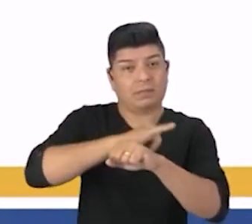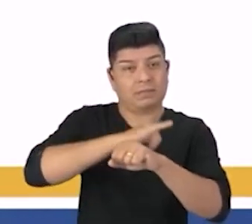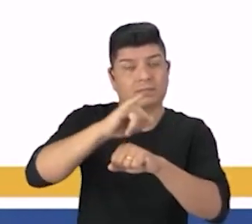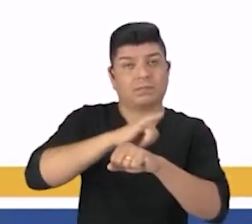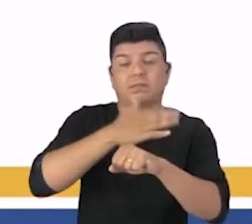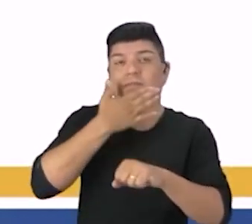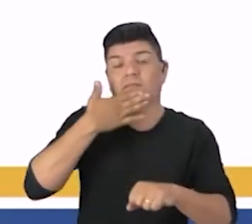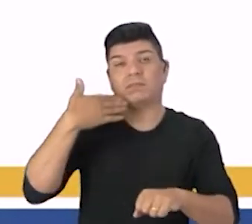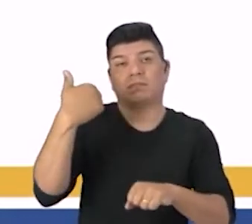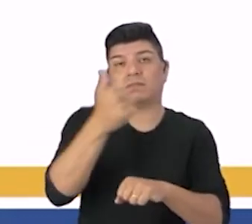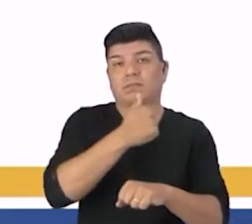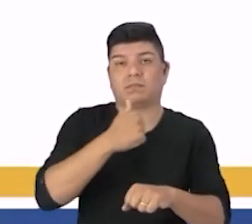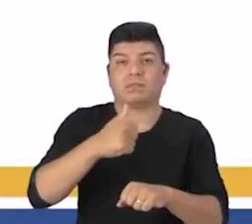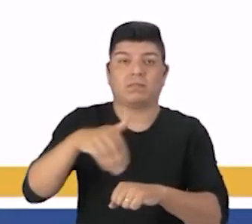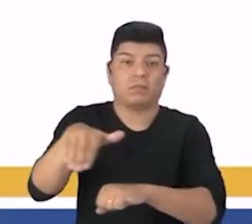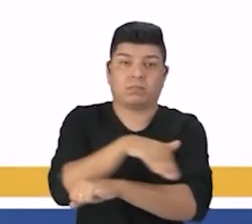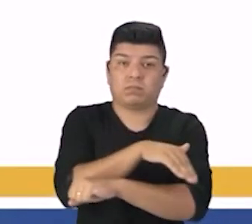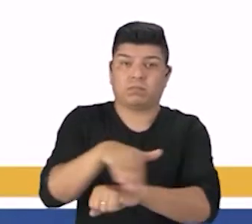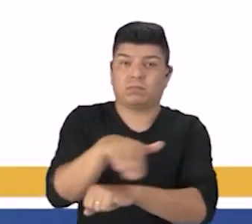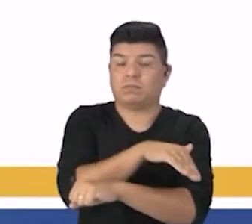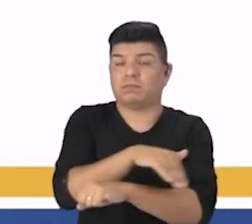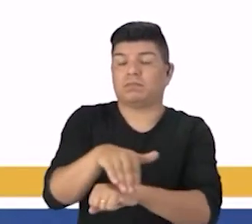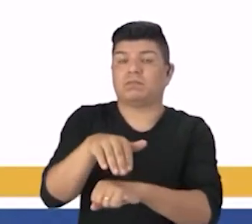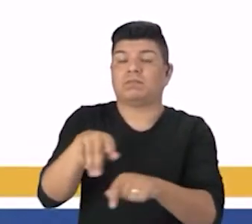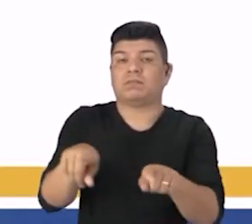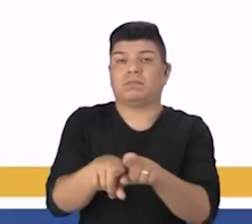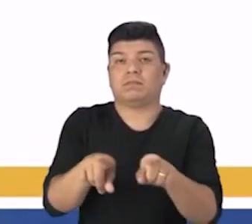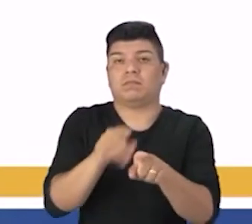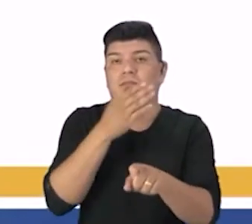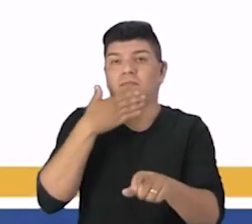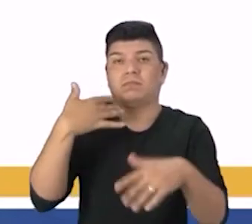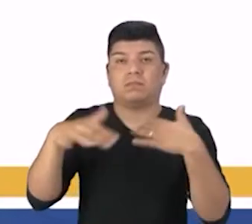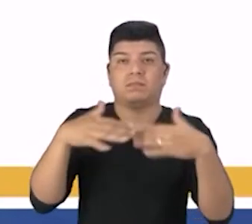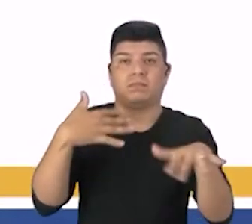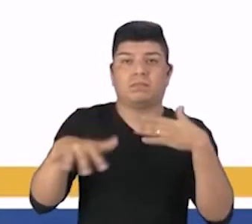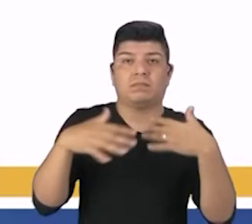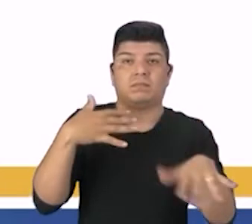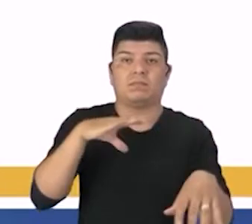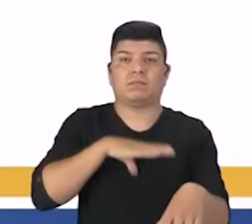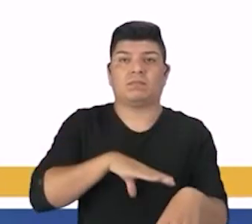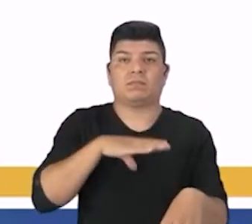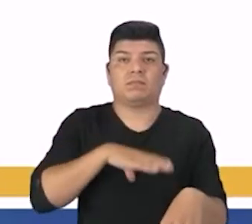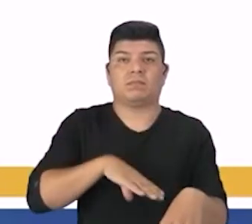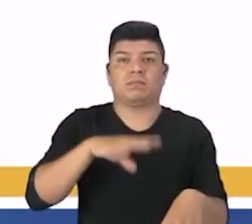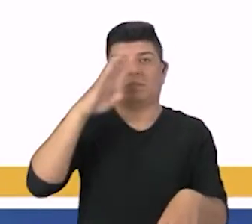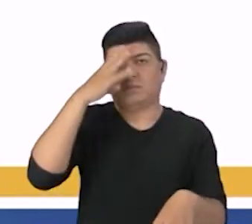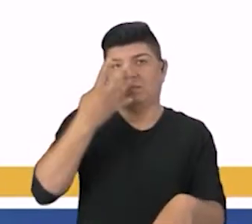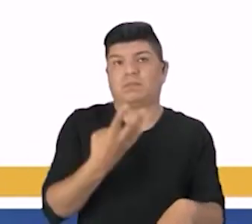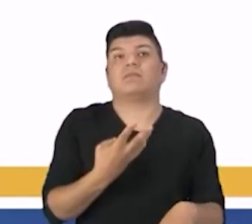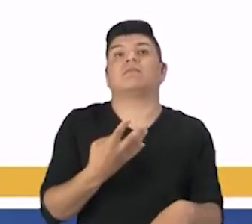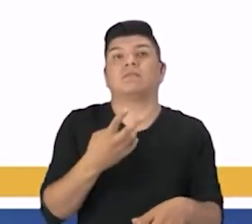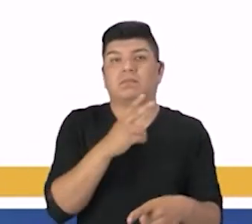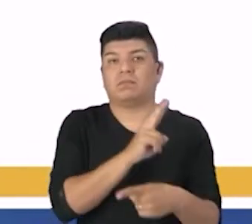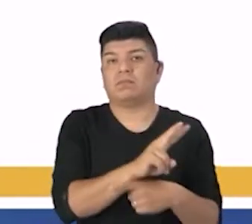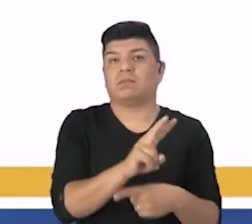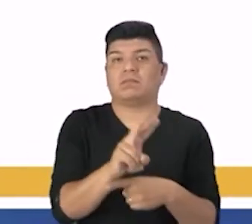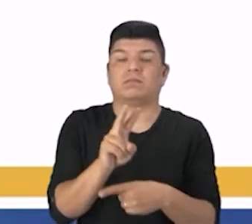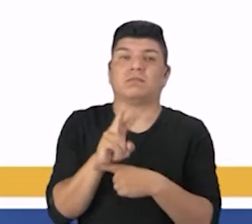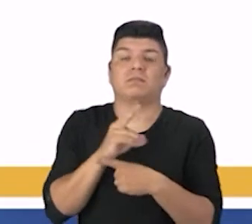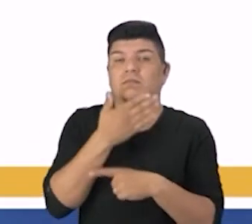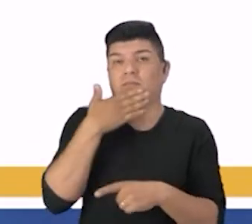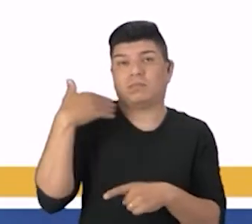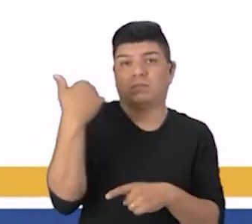para melhorar infraestrutura otimismo otimizar mobilidade urbana criar soluções sustentáveis e